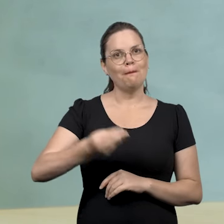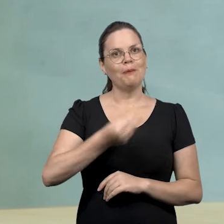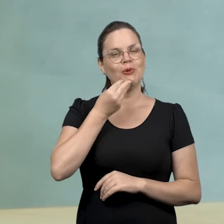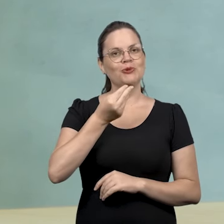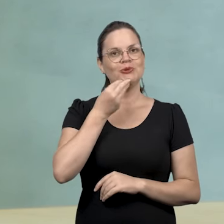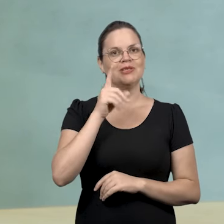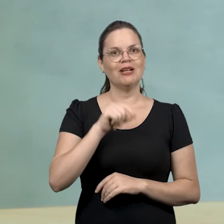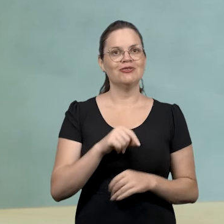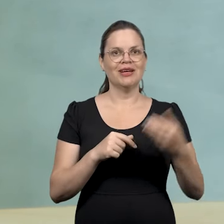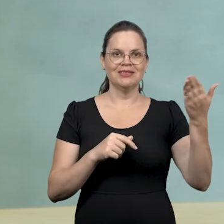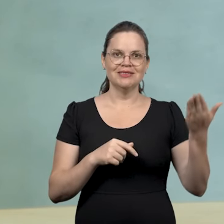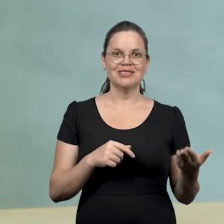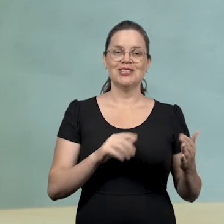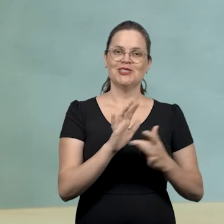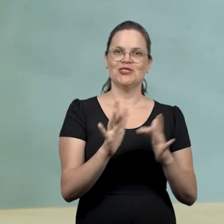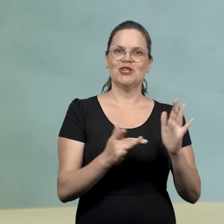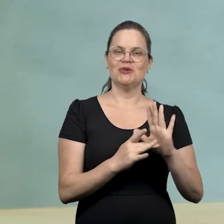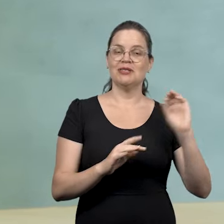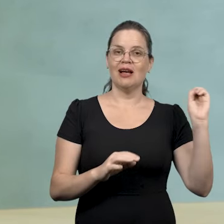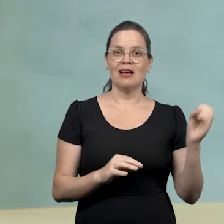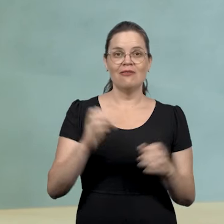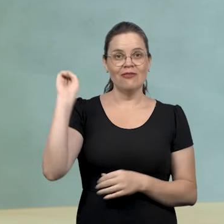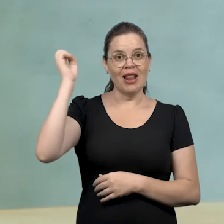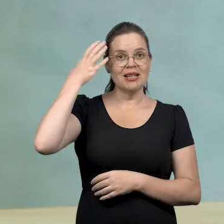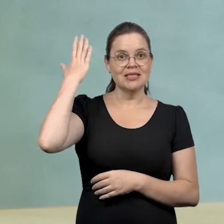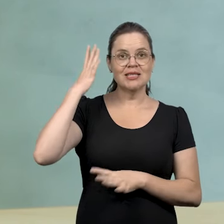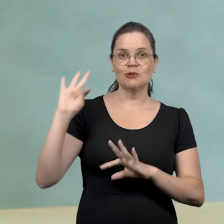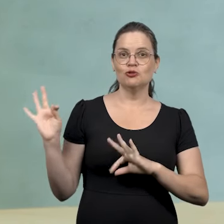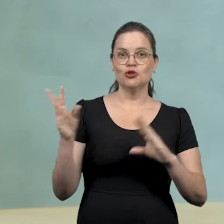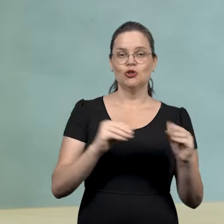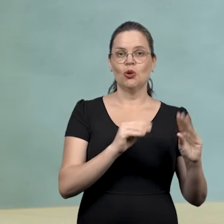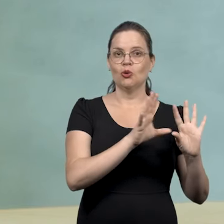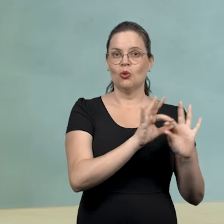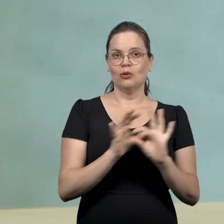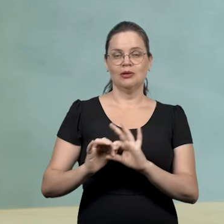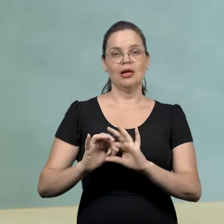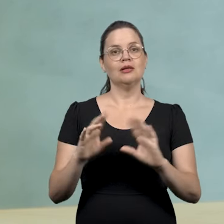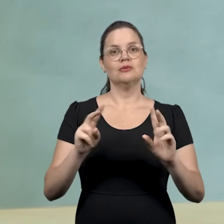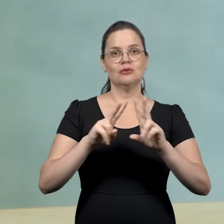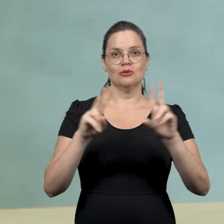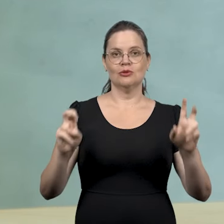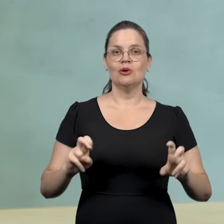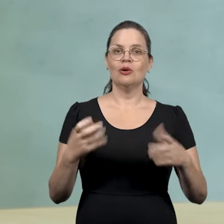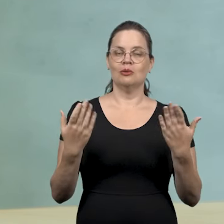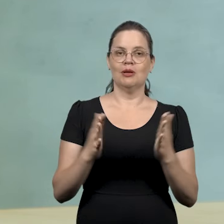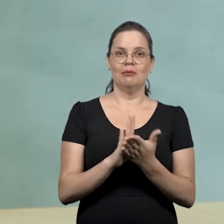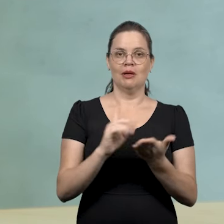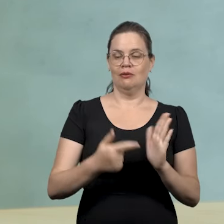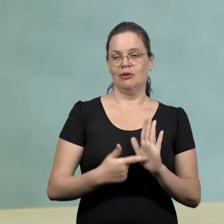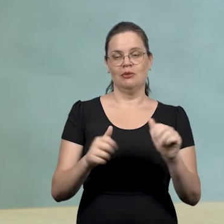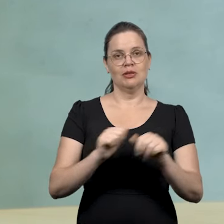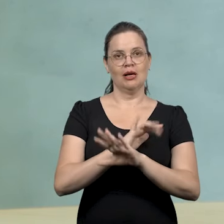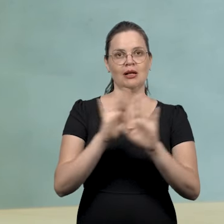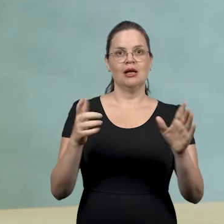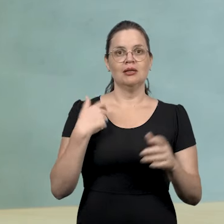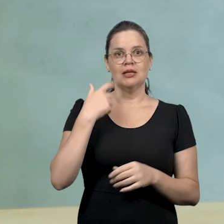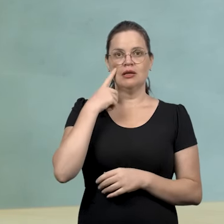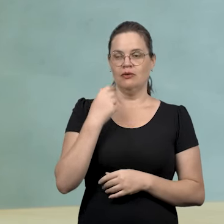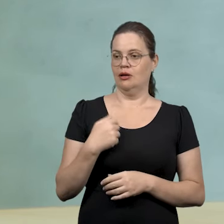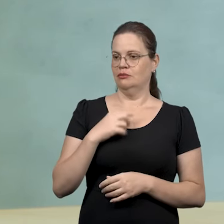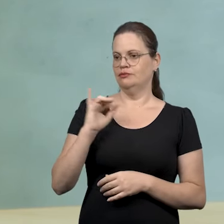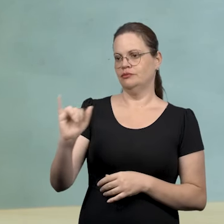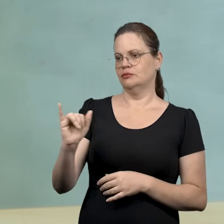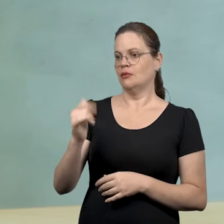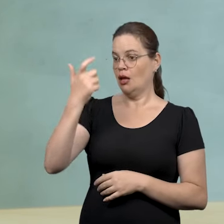ou uma revelação que marca todo o contexto do Evangelho. Porque o Senhor Jesus, ele responde, de que forma, né? Eu